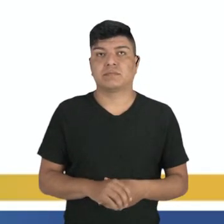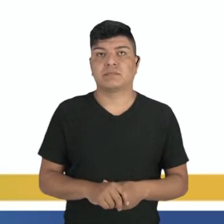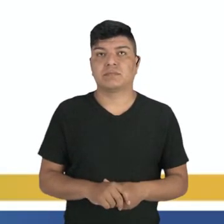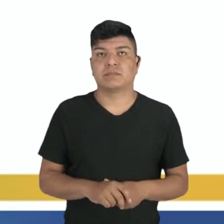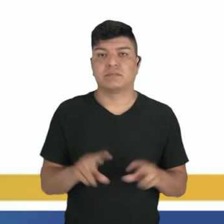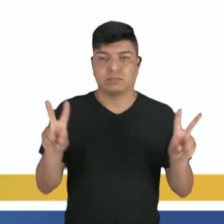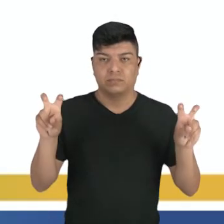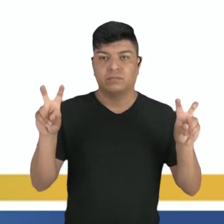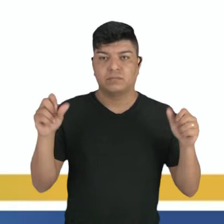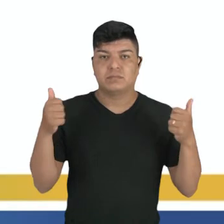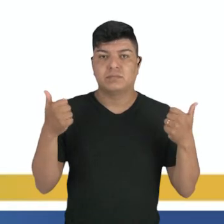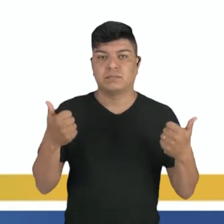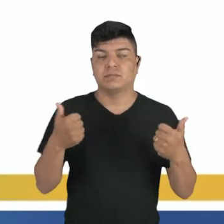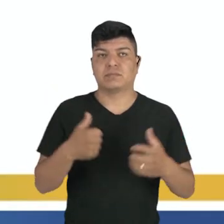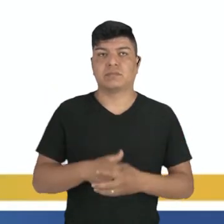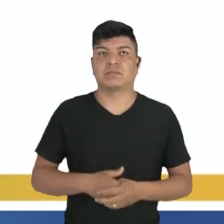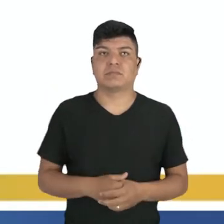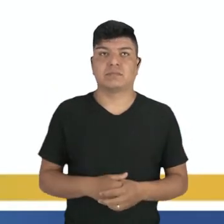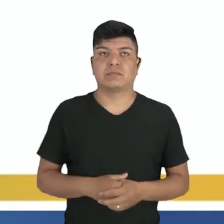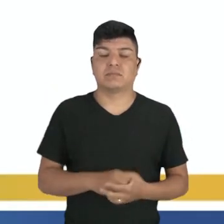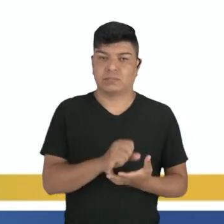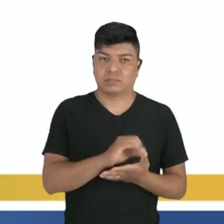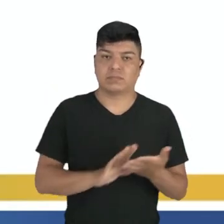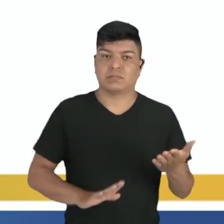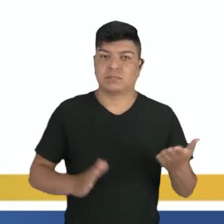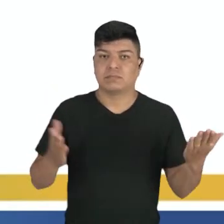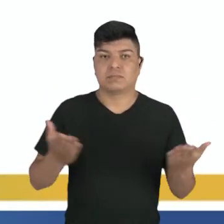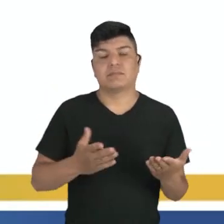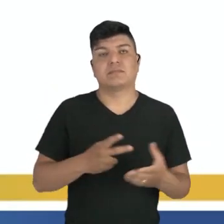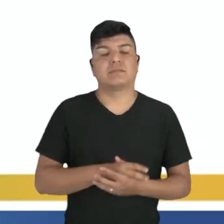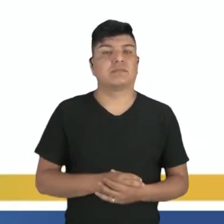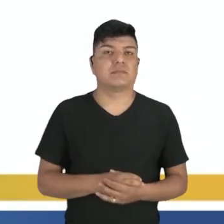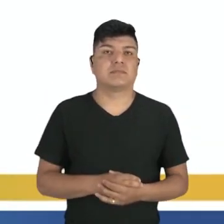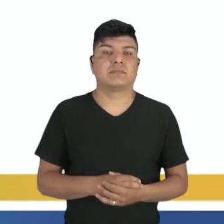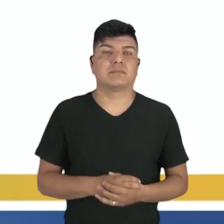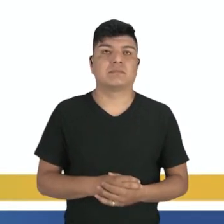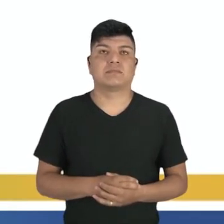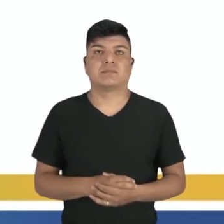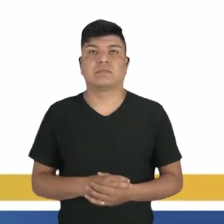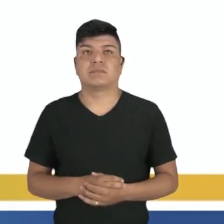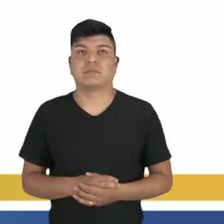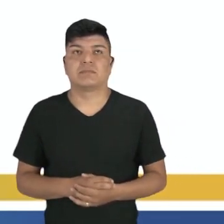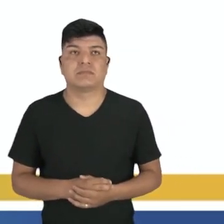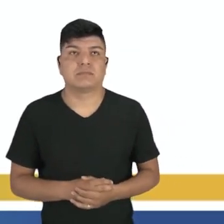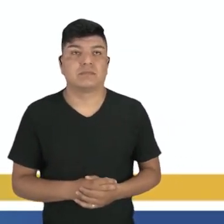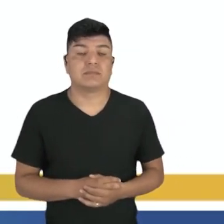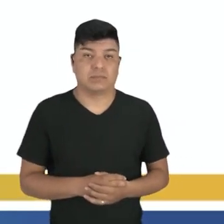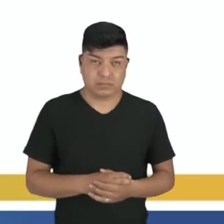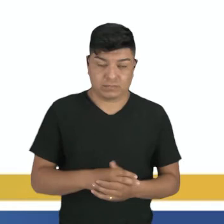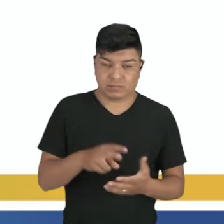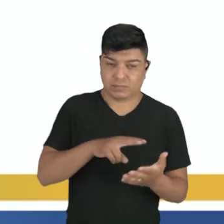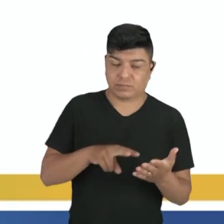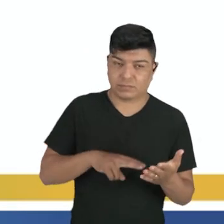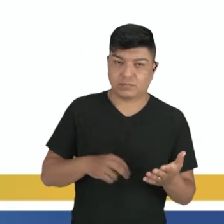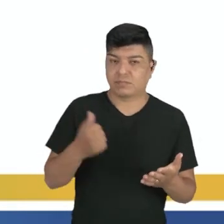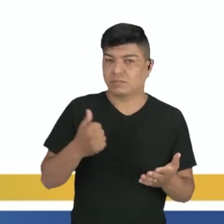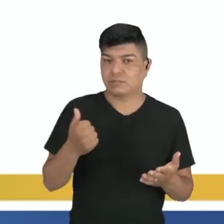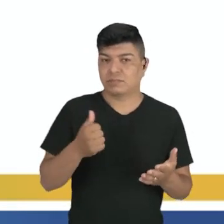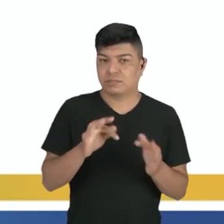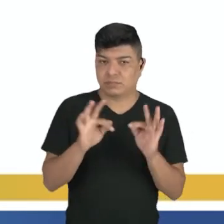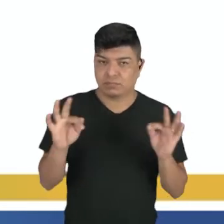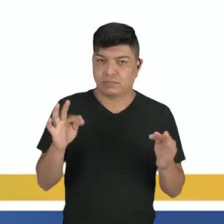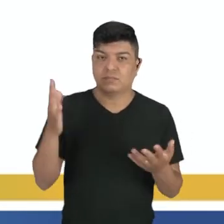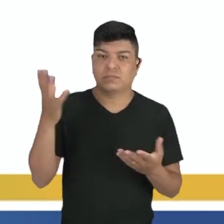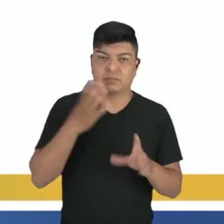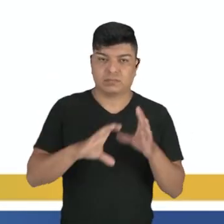Sobre esse assunto, tá? Vamos aqui para o nosso exercitando do dia. Então, vamos ler aqui a primeira estrofe